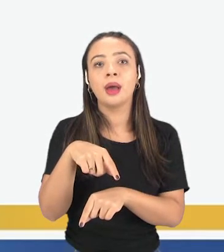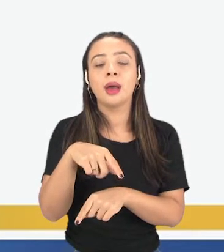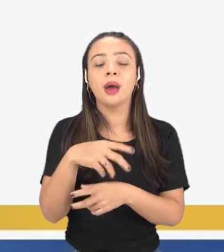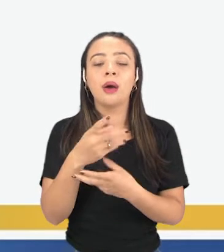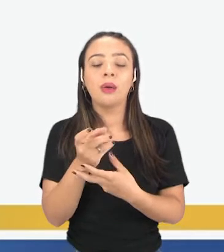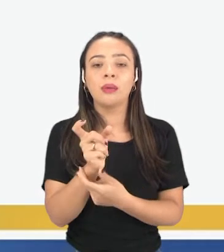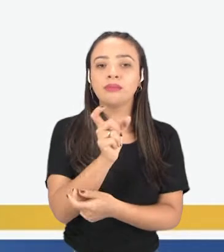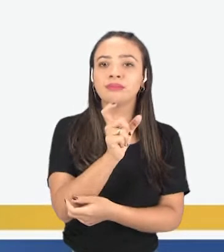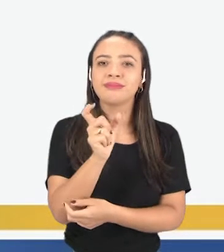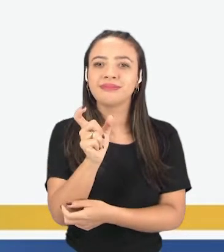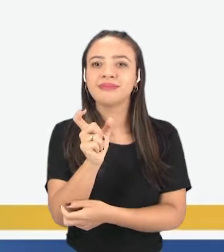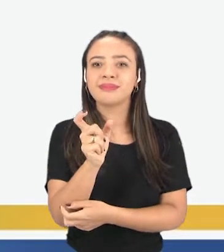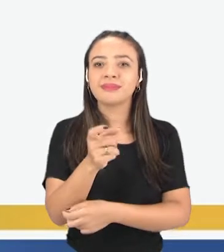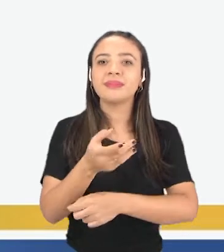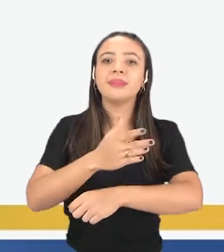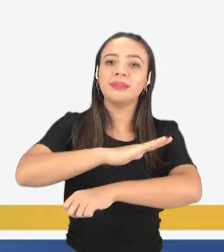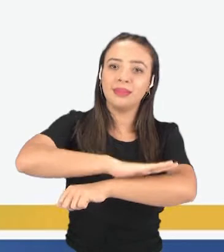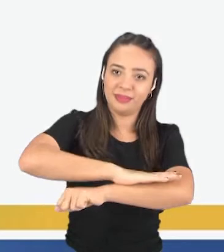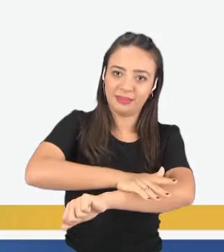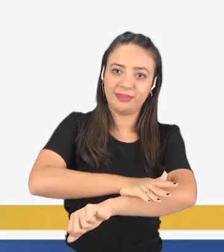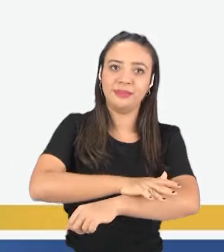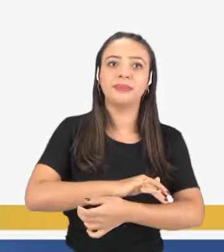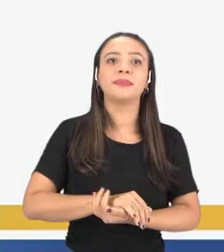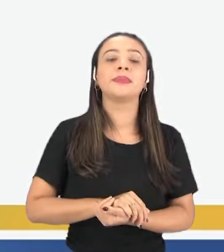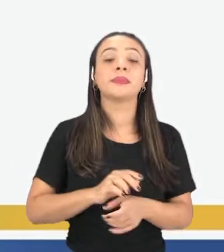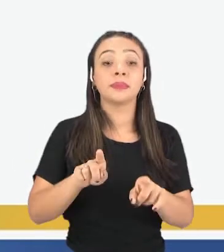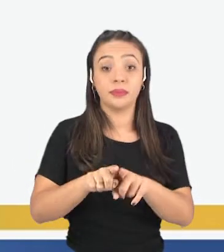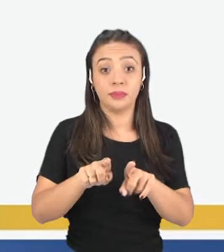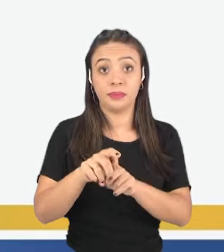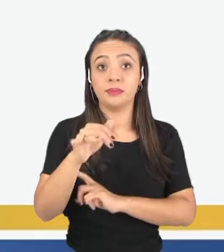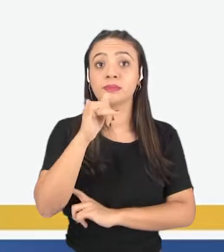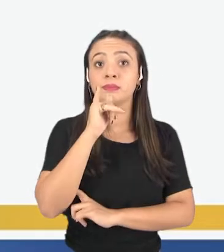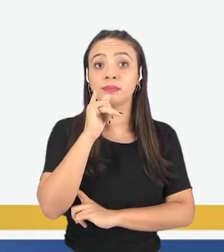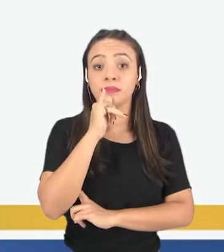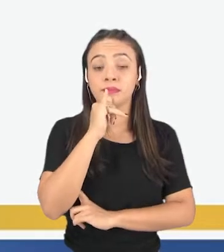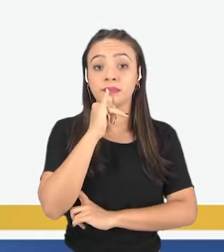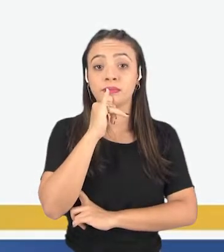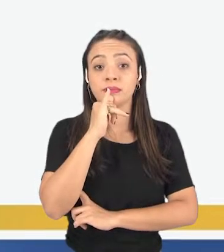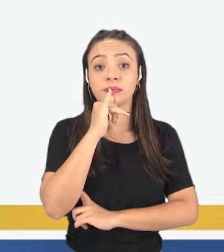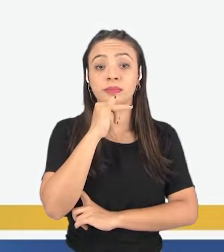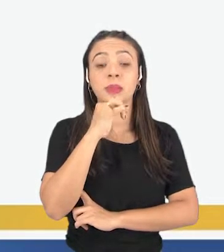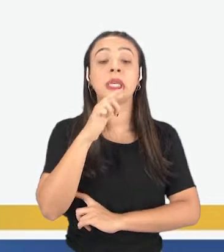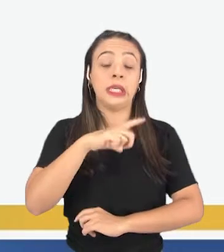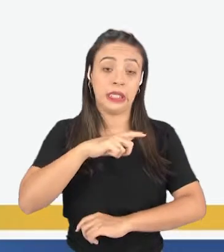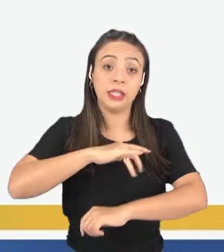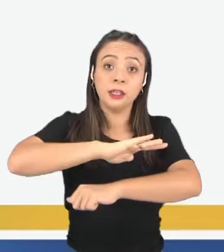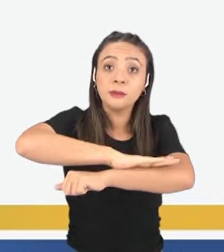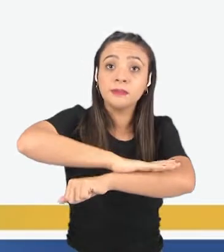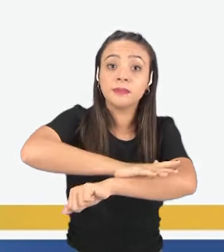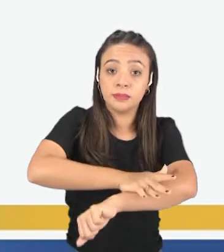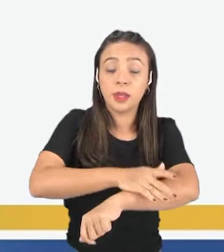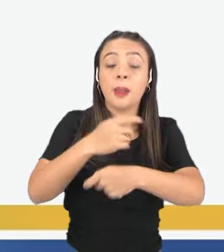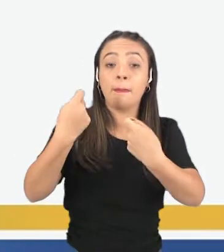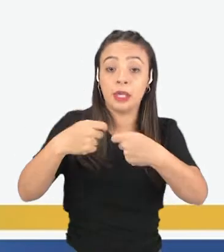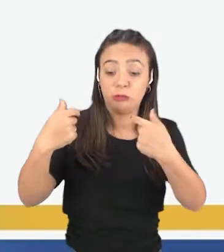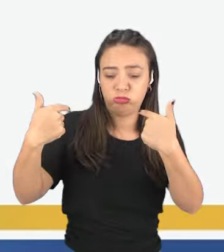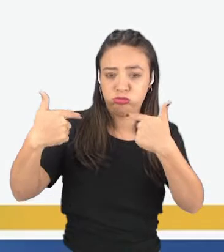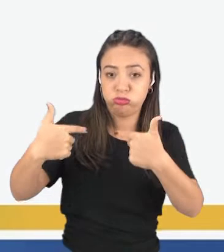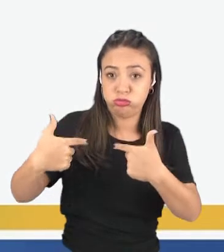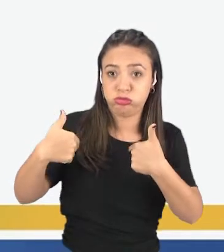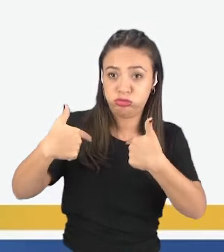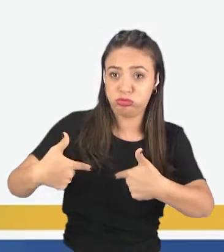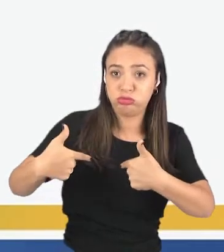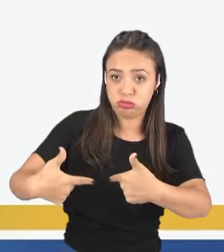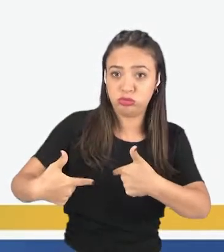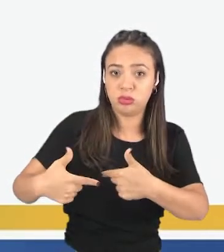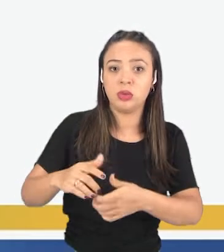racista. Outro exemplo de que o preconceito racial ainda precisa ser muito combatido é a